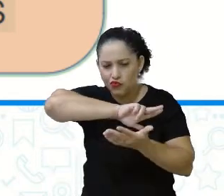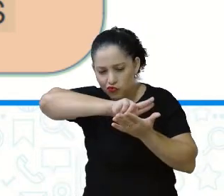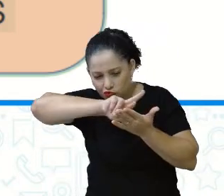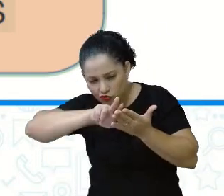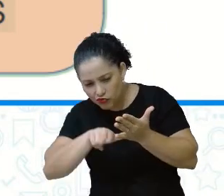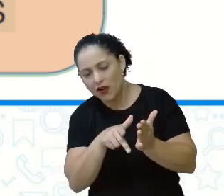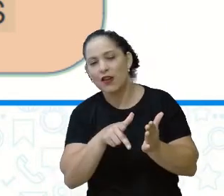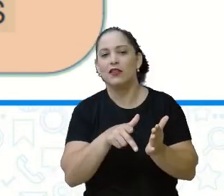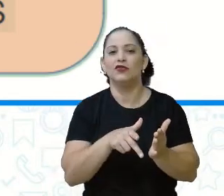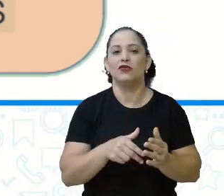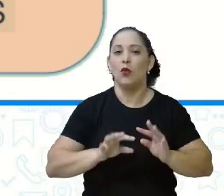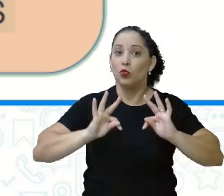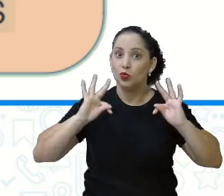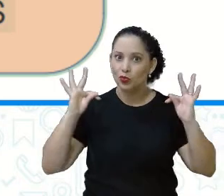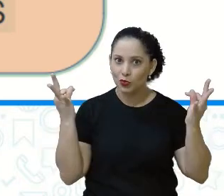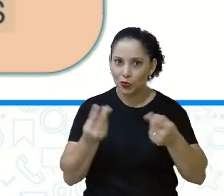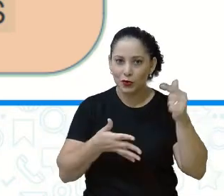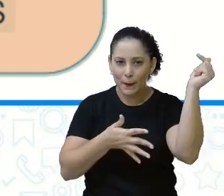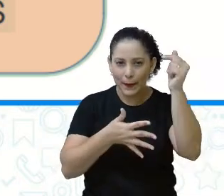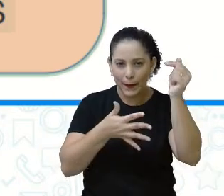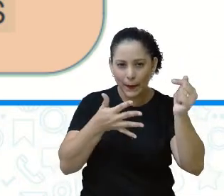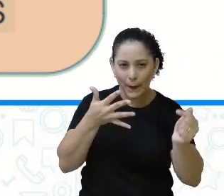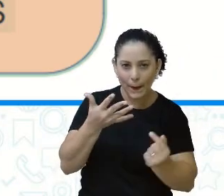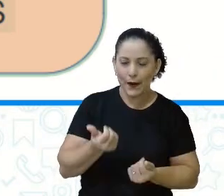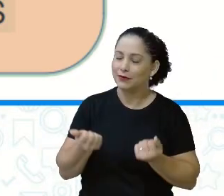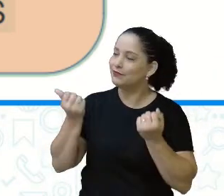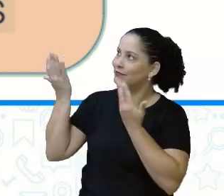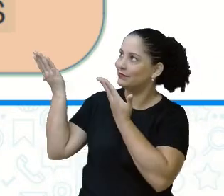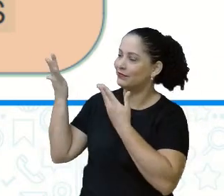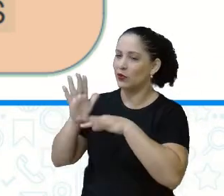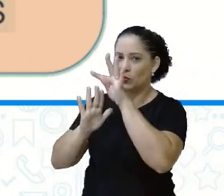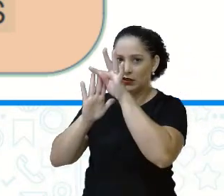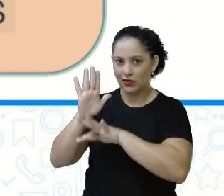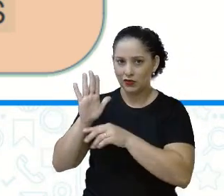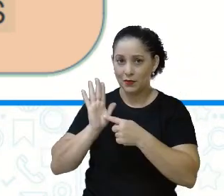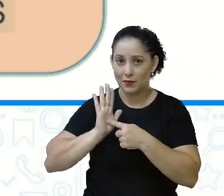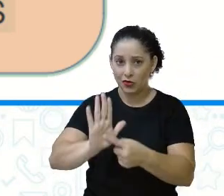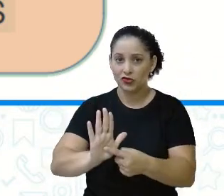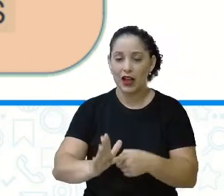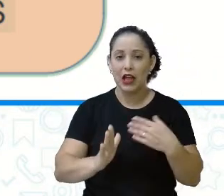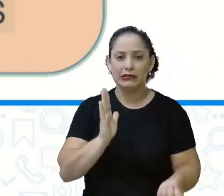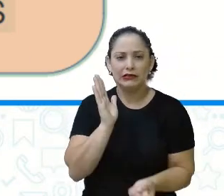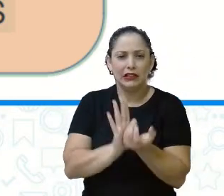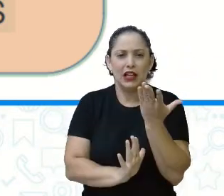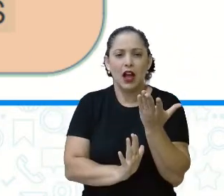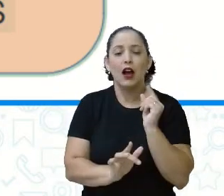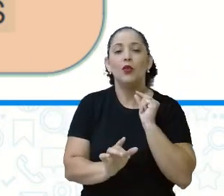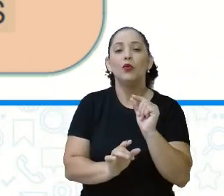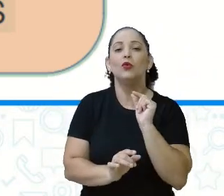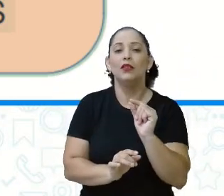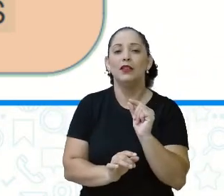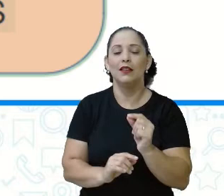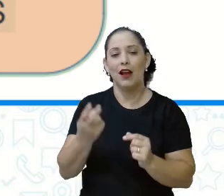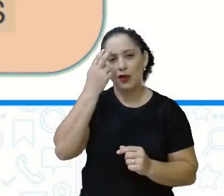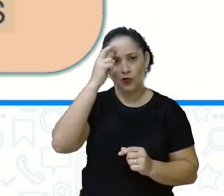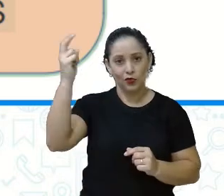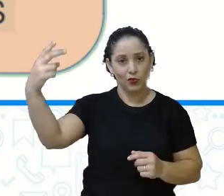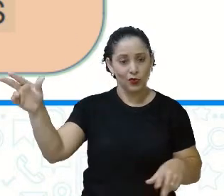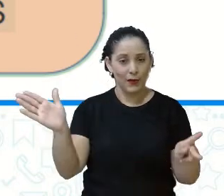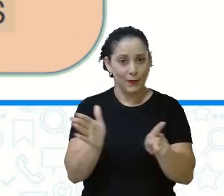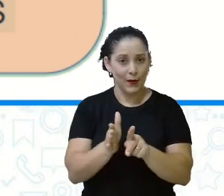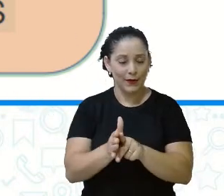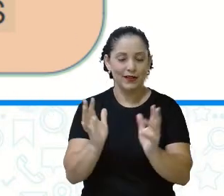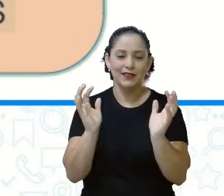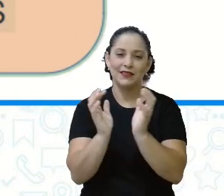Então, tudo isso que eu falei, né, no texto, tudo isso que eu li, forma a cultura recifense, vamos